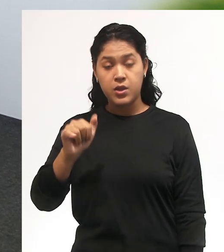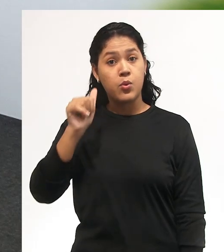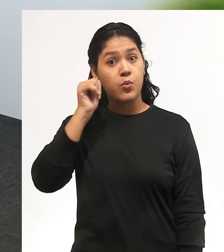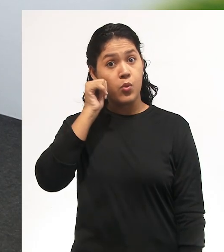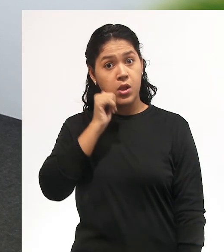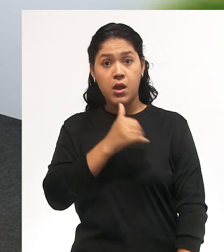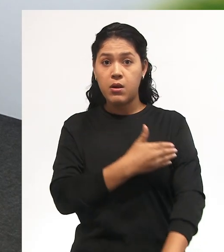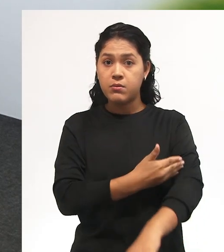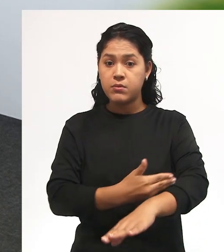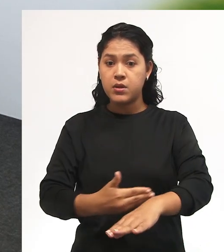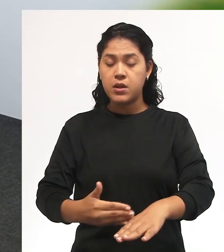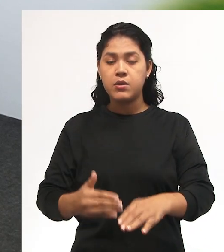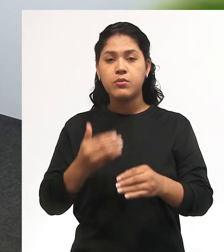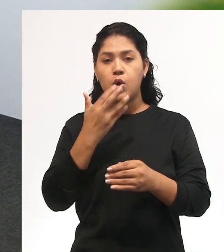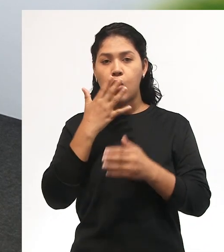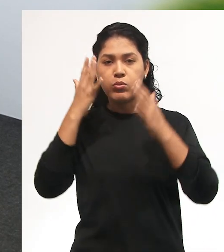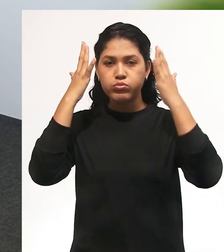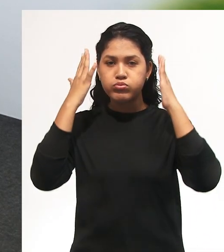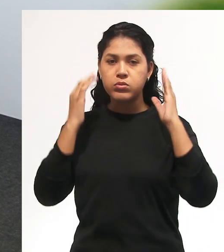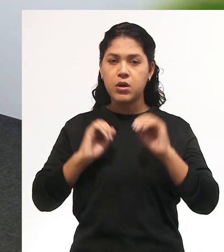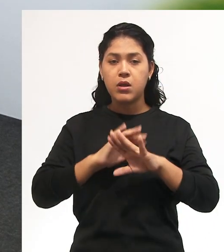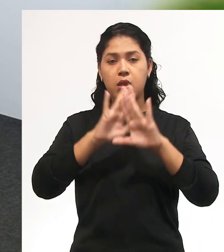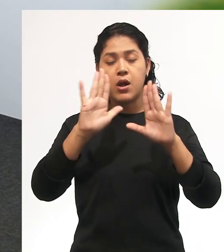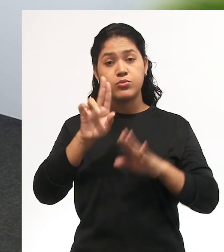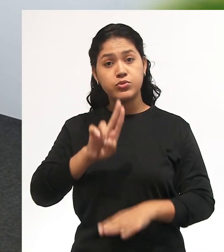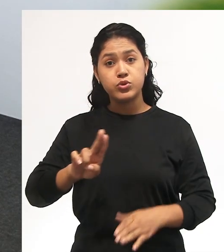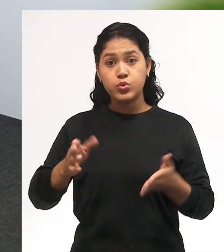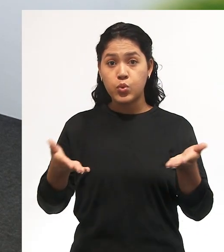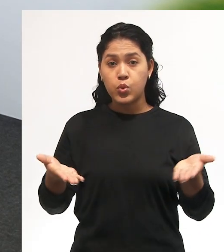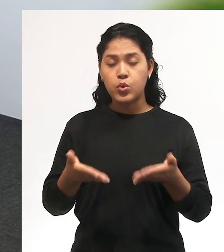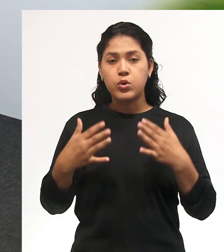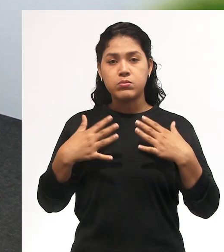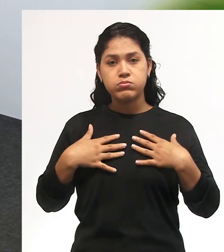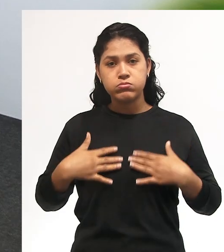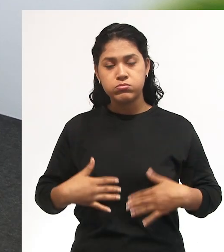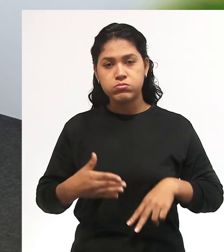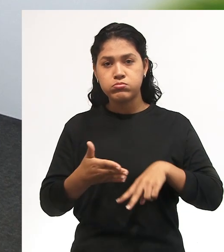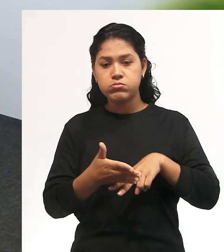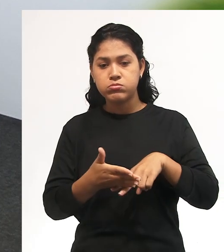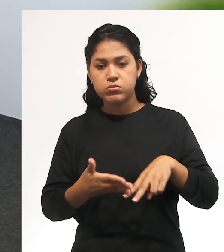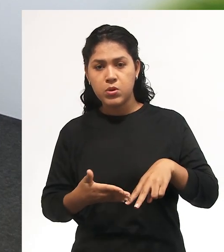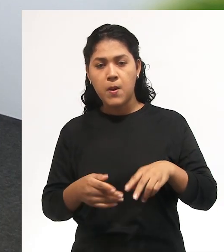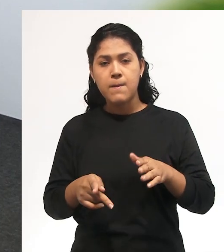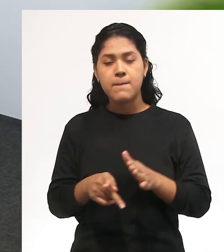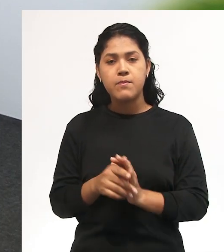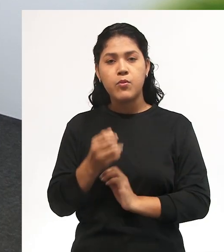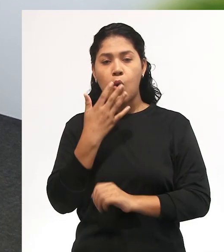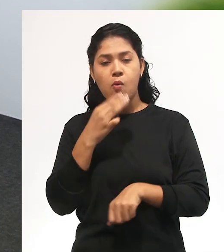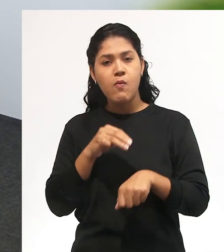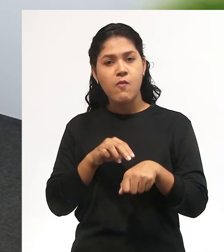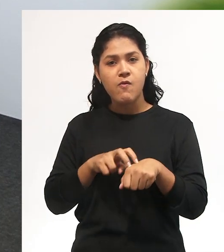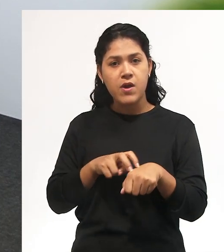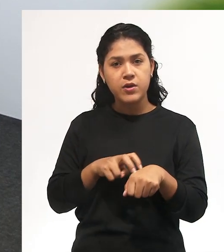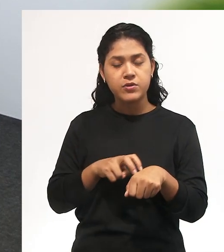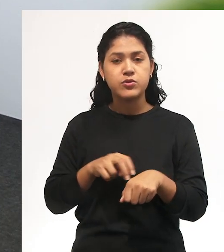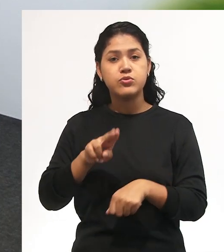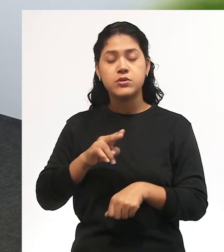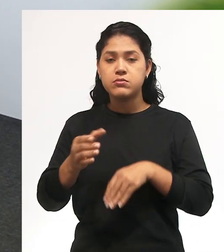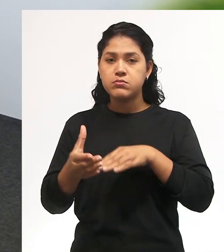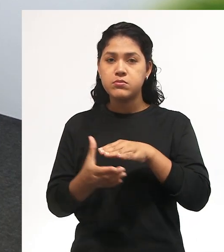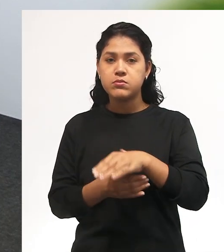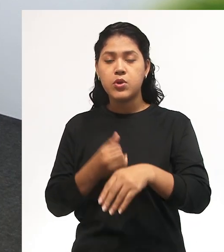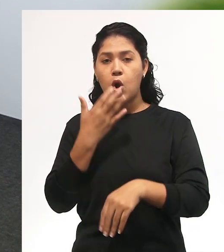uma mulher branca de cabelos claros, estou trajando um macacão verde musgo e calçando uma sandália